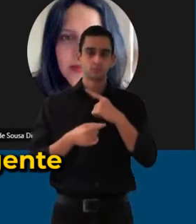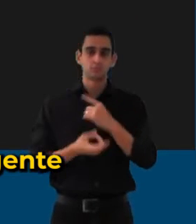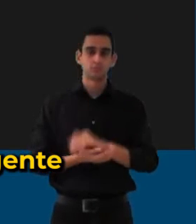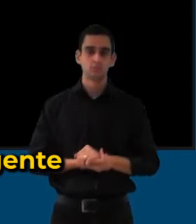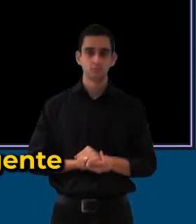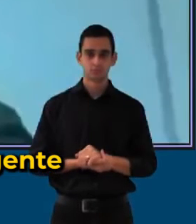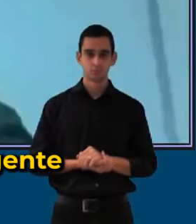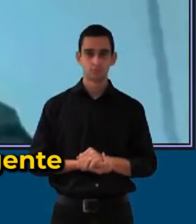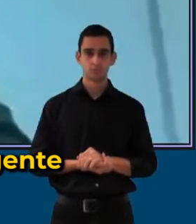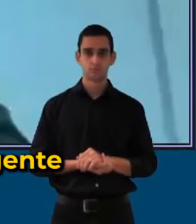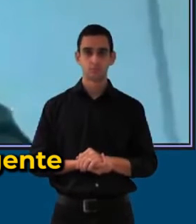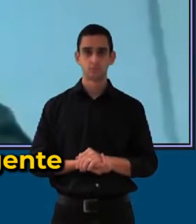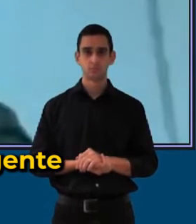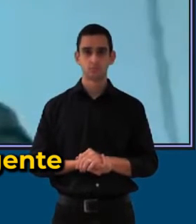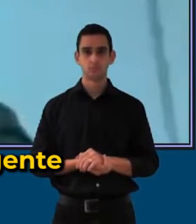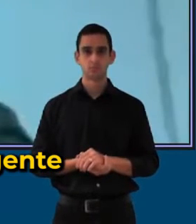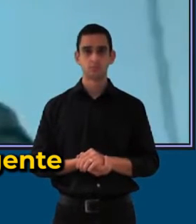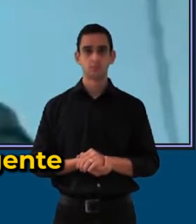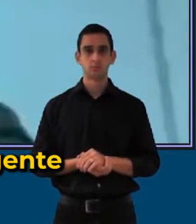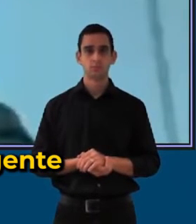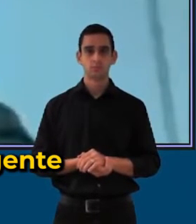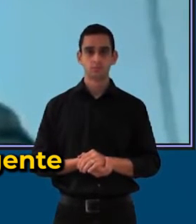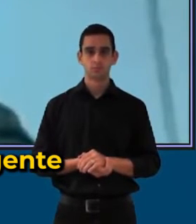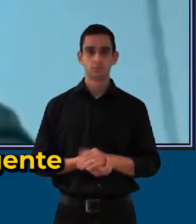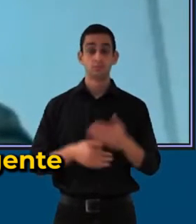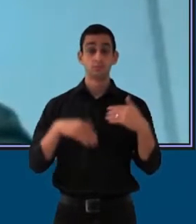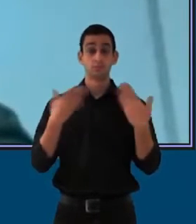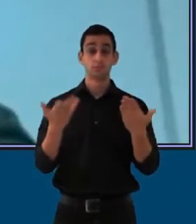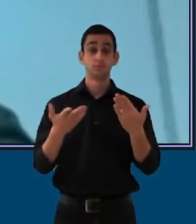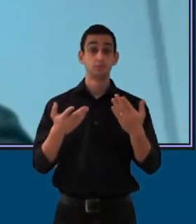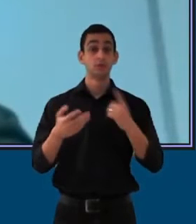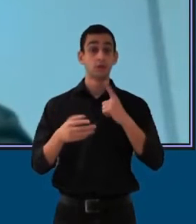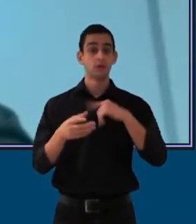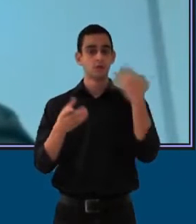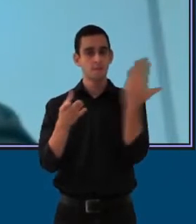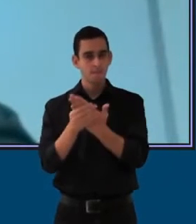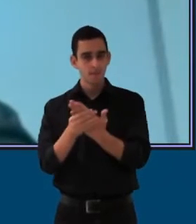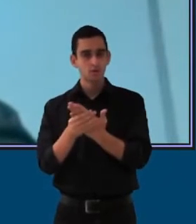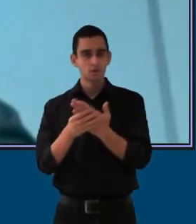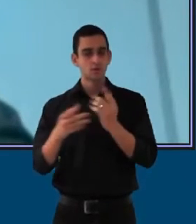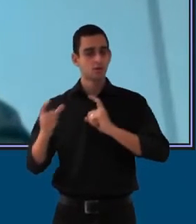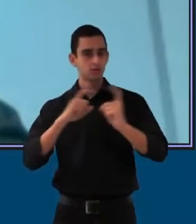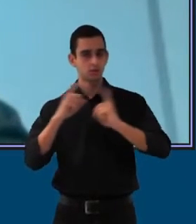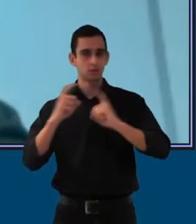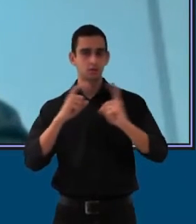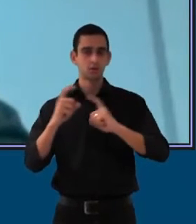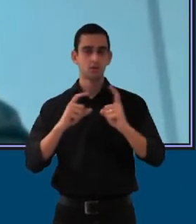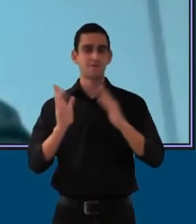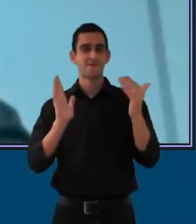Bom, o processo administrativo do qual a gente sempre se reporta, que é o processo final